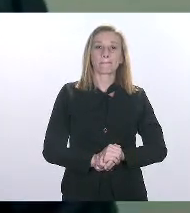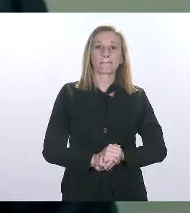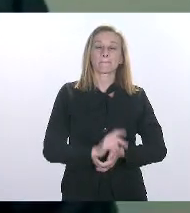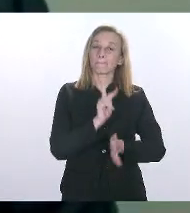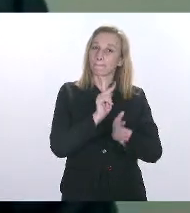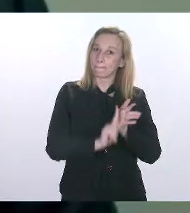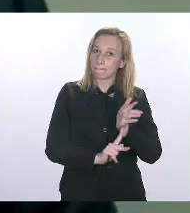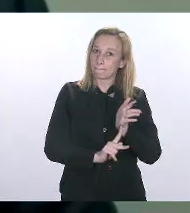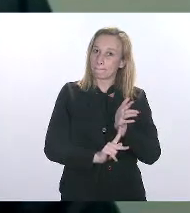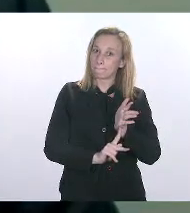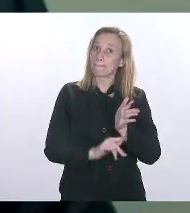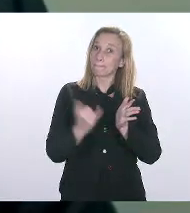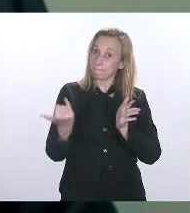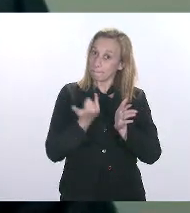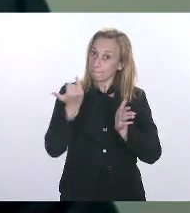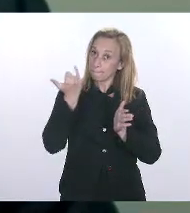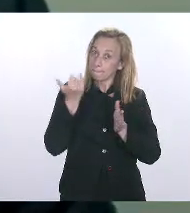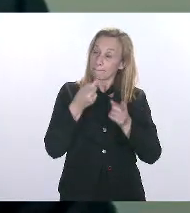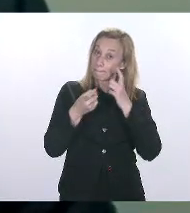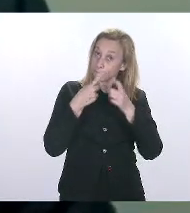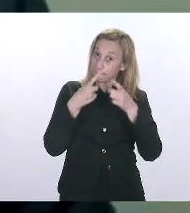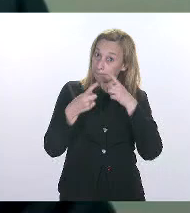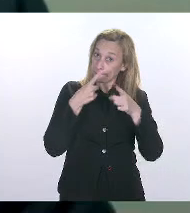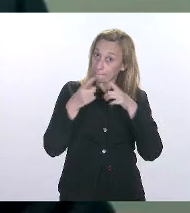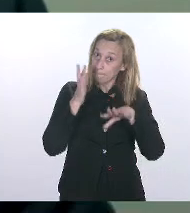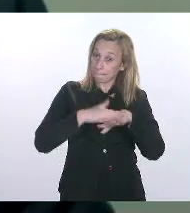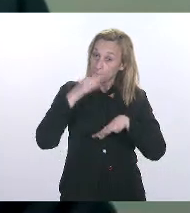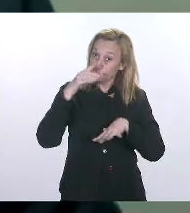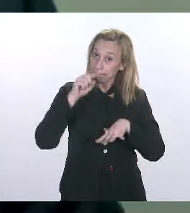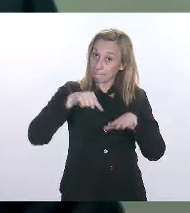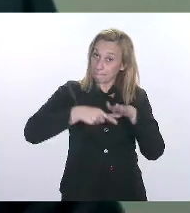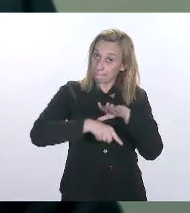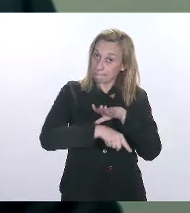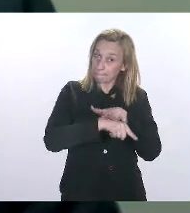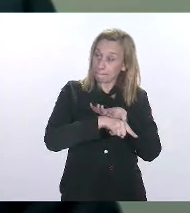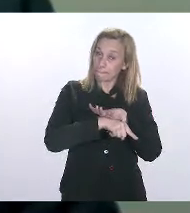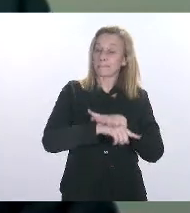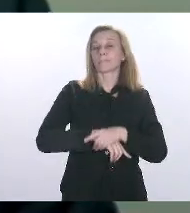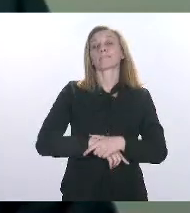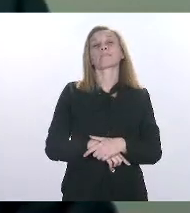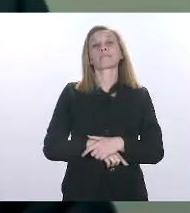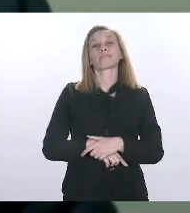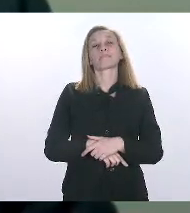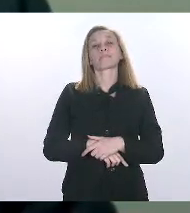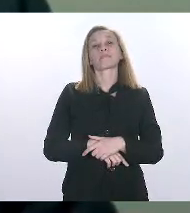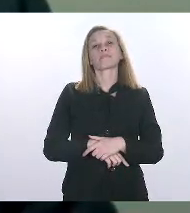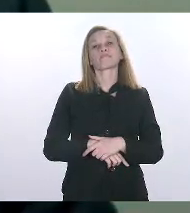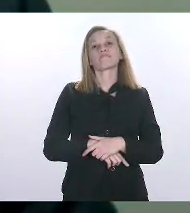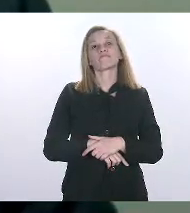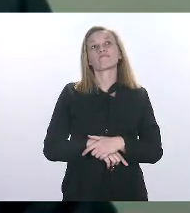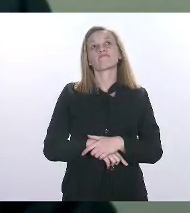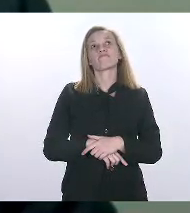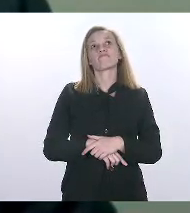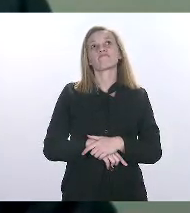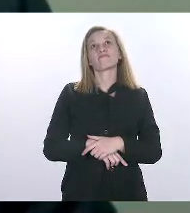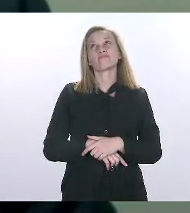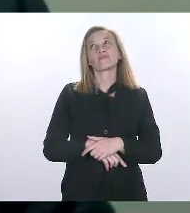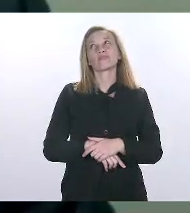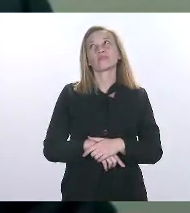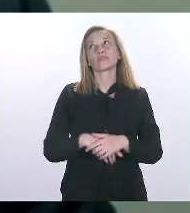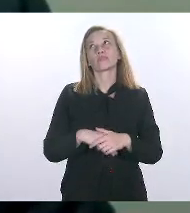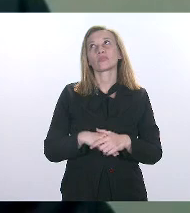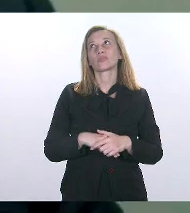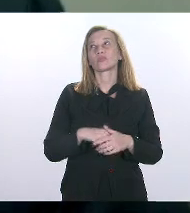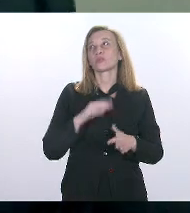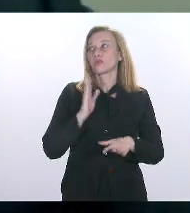projeto importante para ser debatido com mais profundidade. Conversa aqui com, inclusive